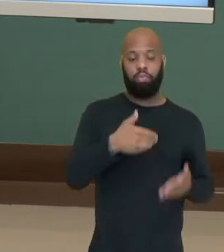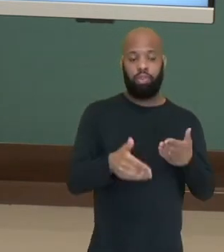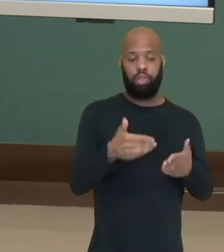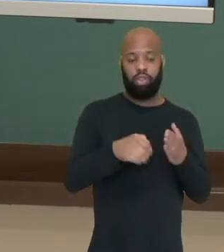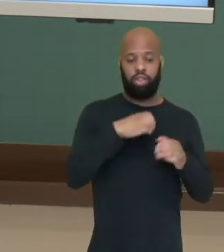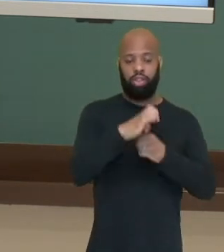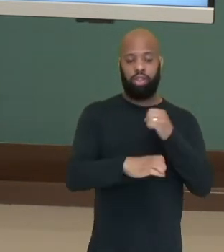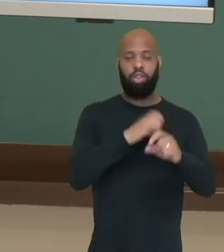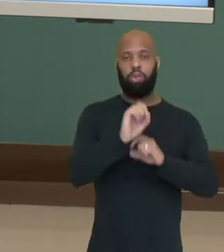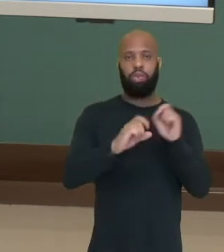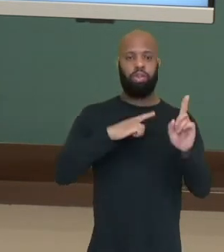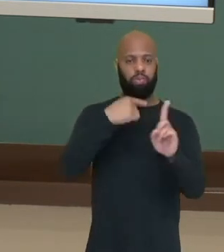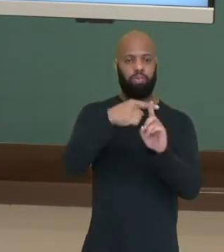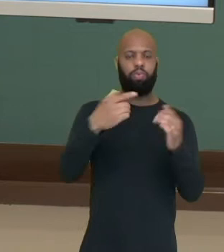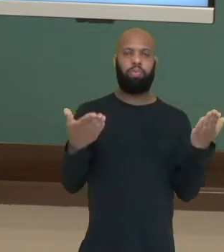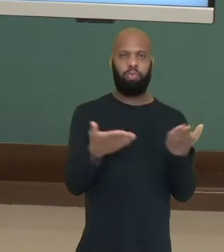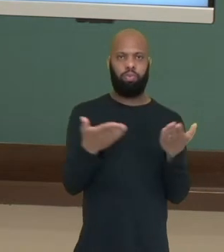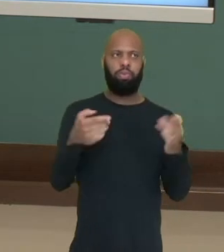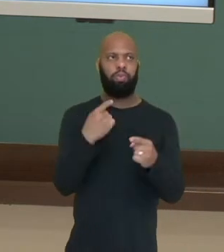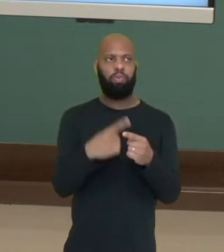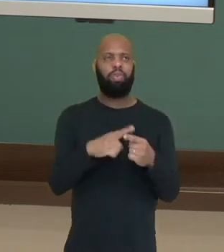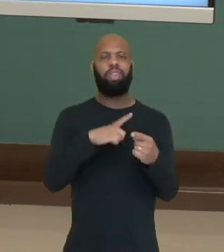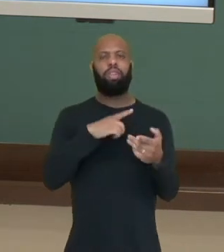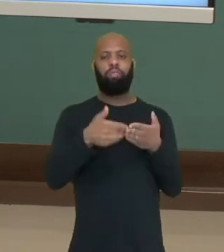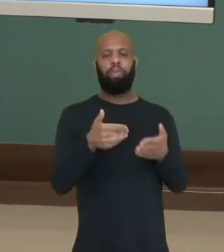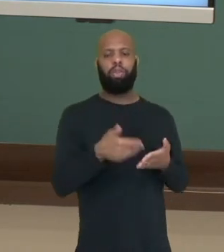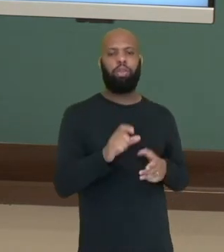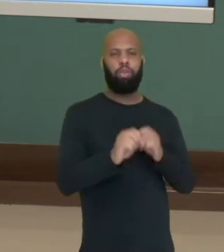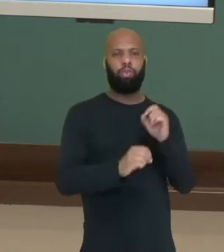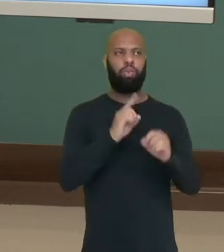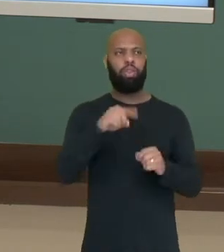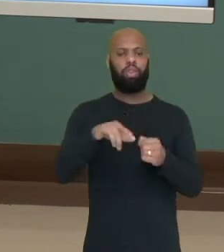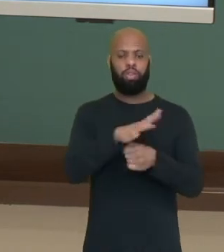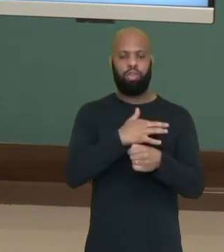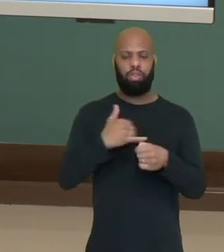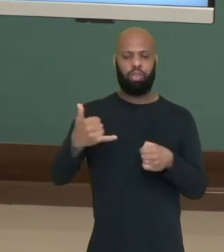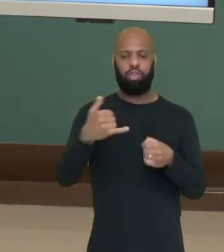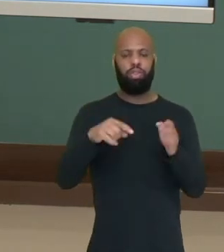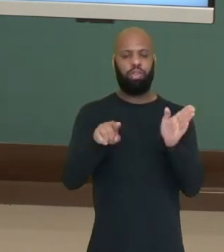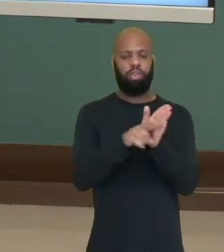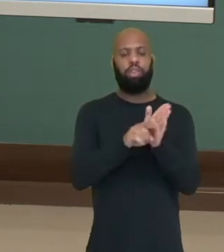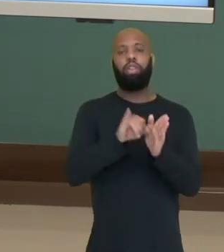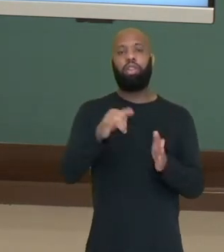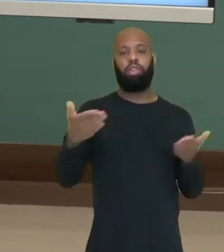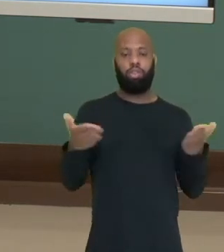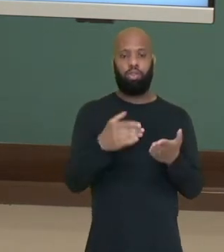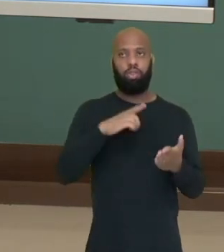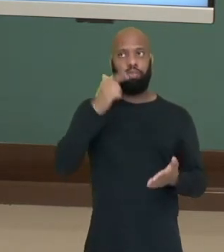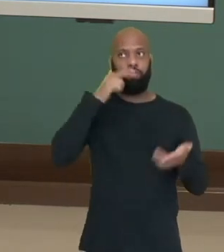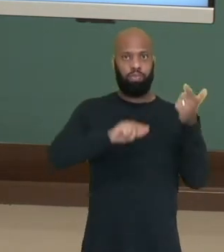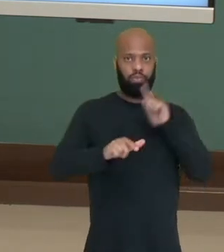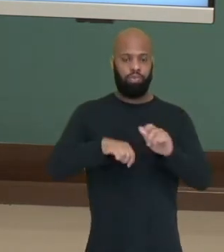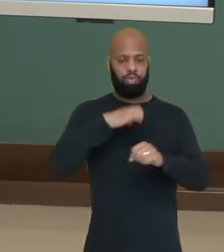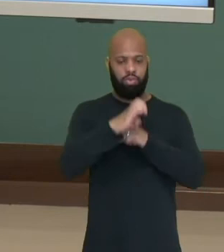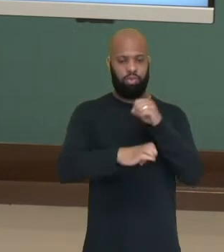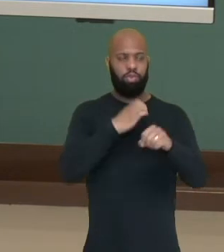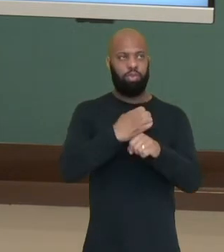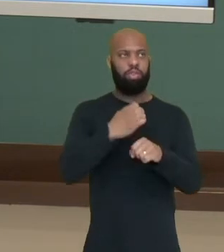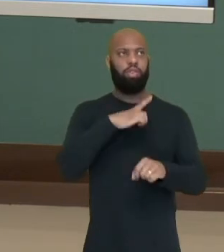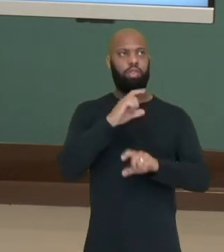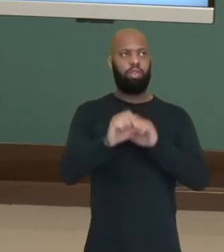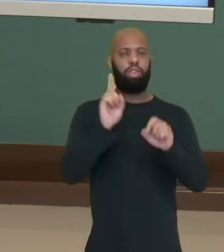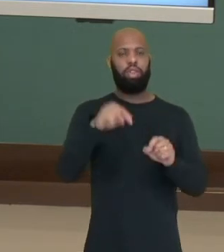elétrons, ele está ficando positivo, pois ele está perdendo cargas negativas. Se ele está recebendo os elétrons, ele está recebendo